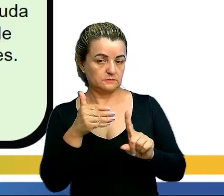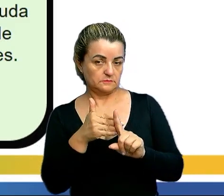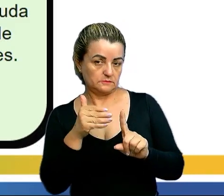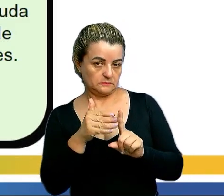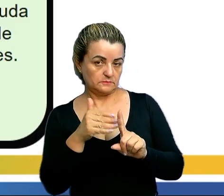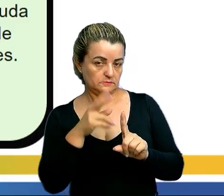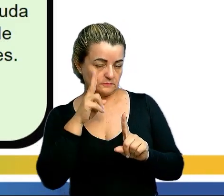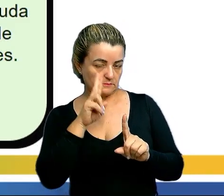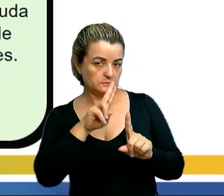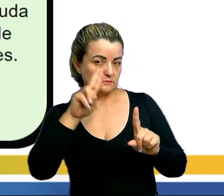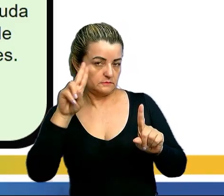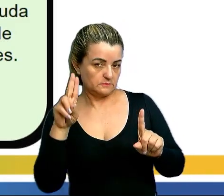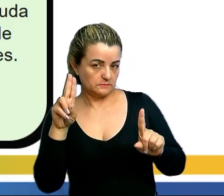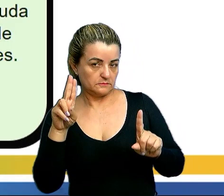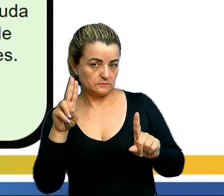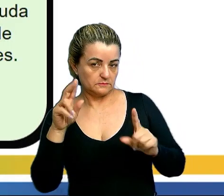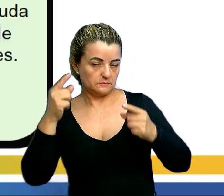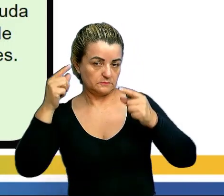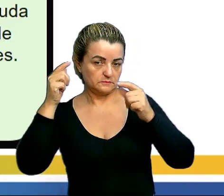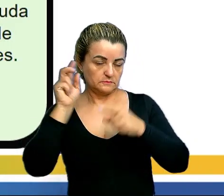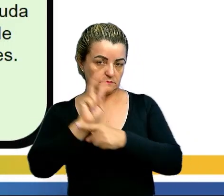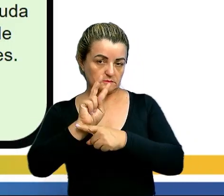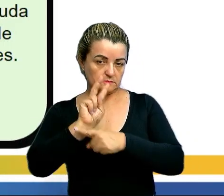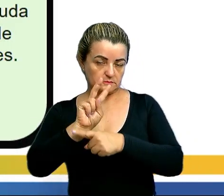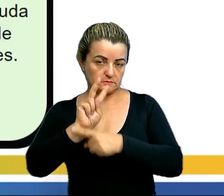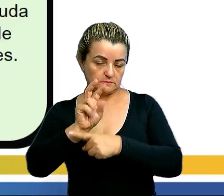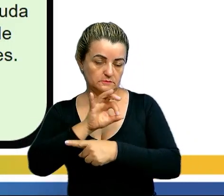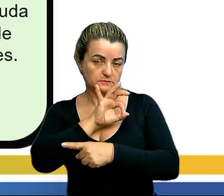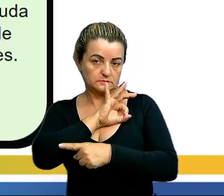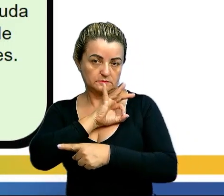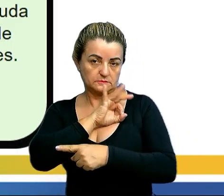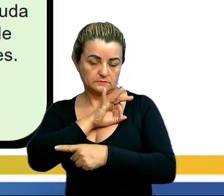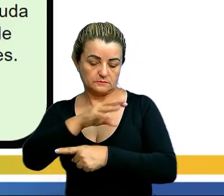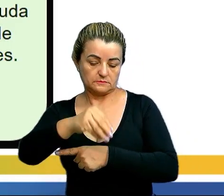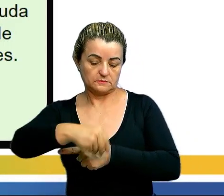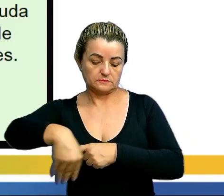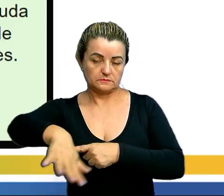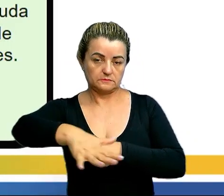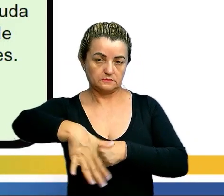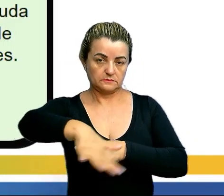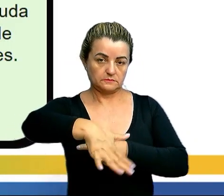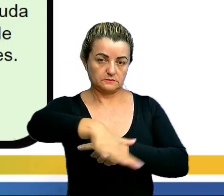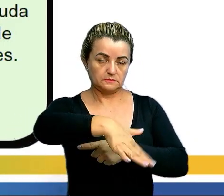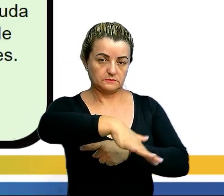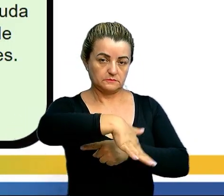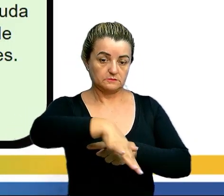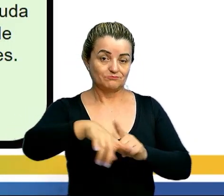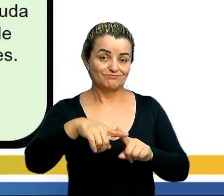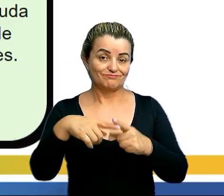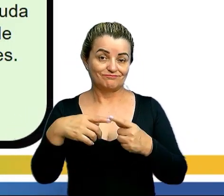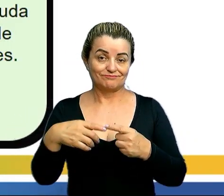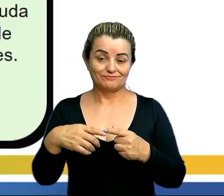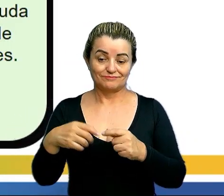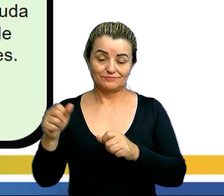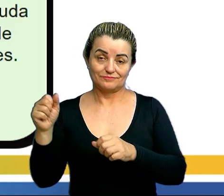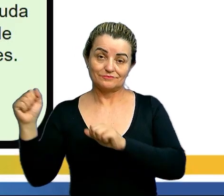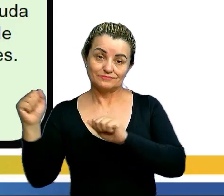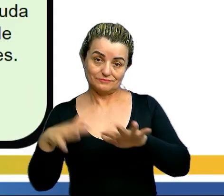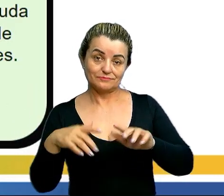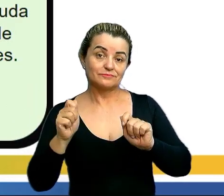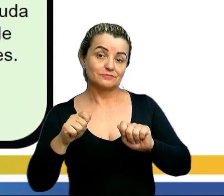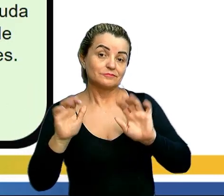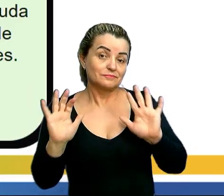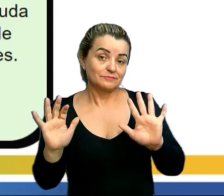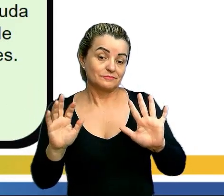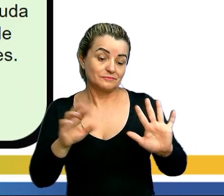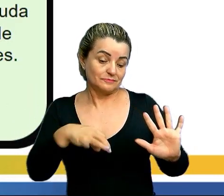já sugere, era defender militarmente os territórios que estavam sujeitos à invasão por meio, né,